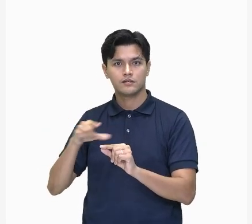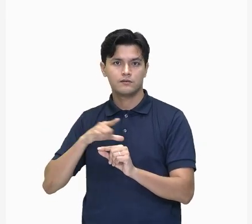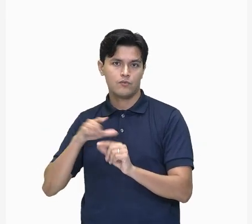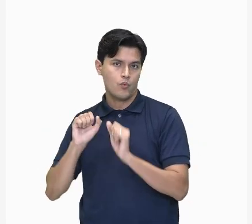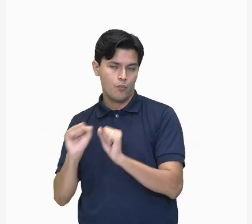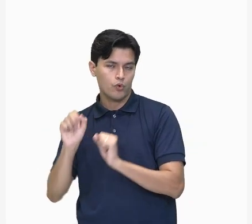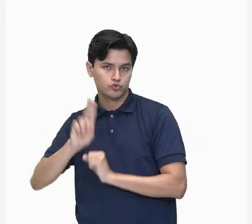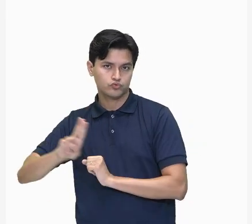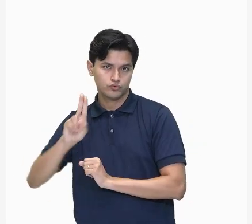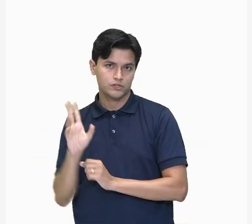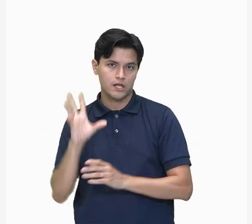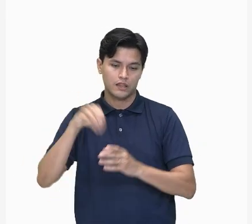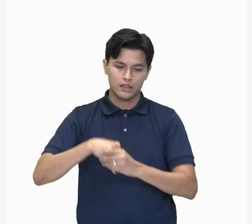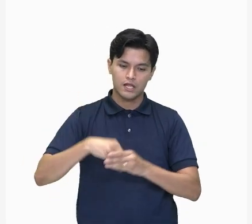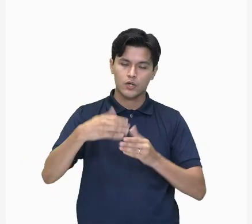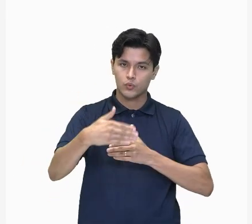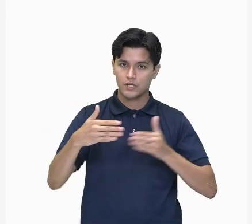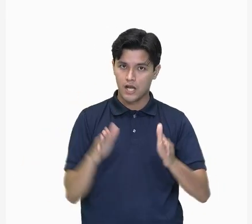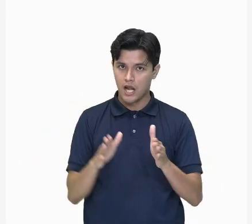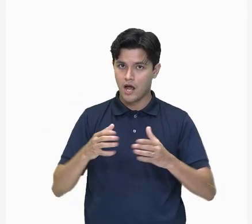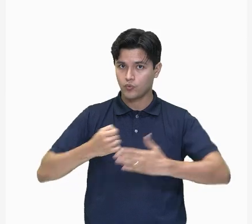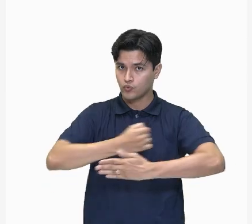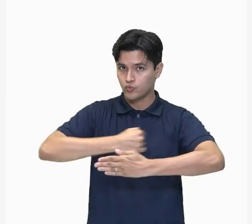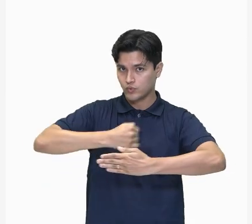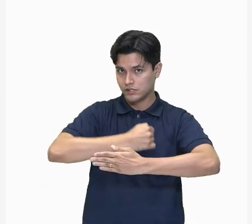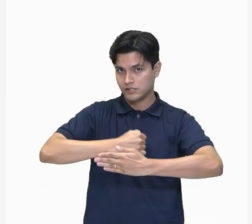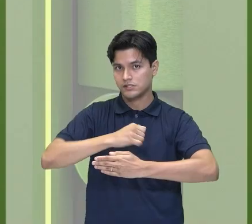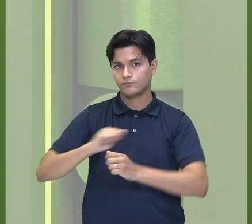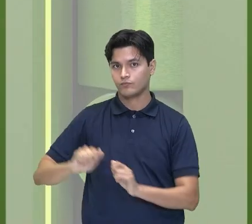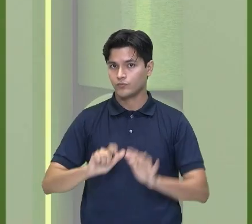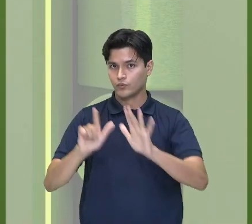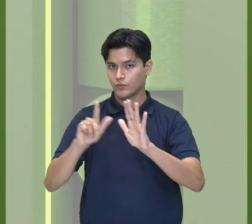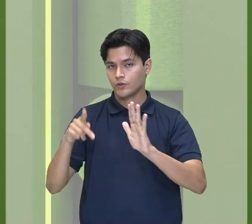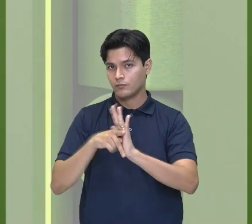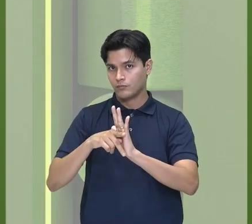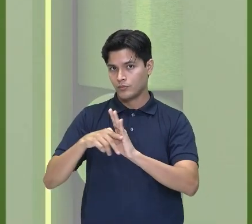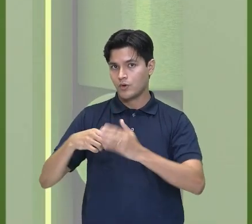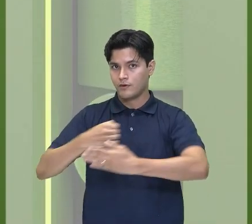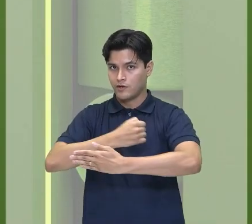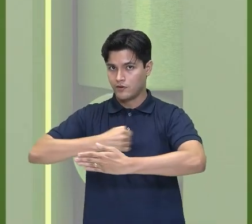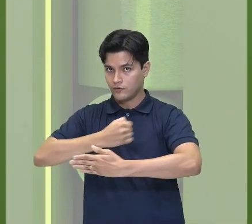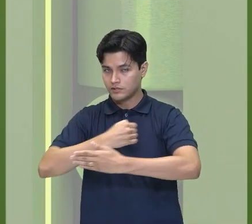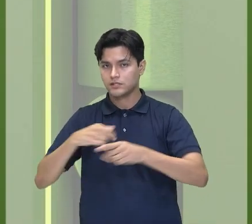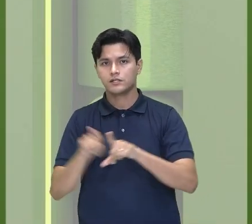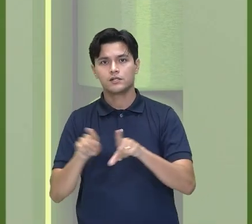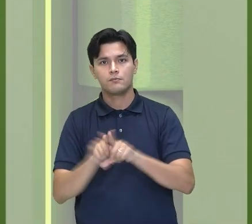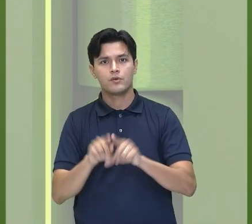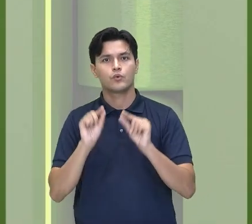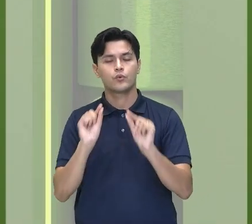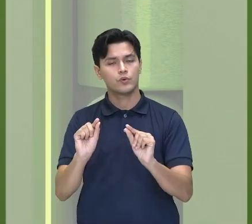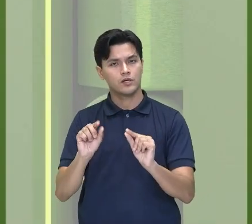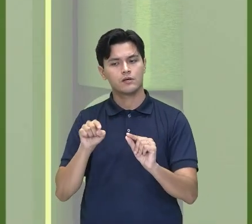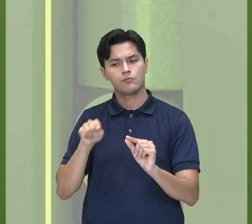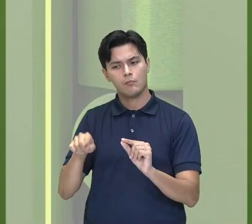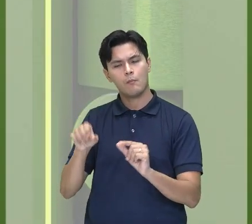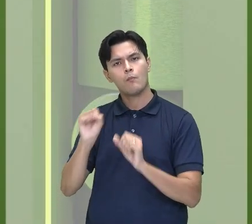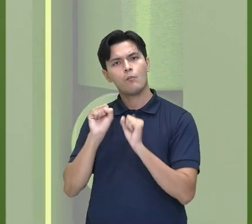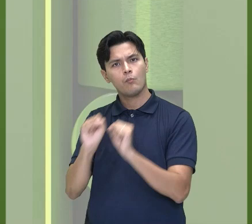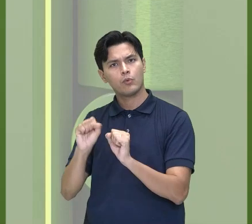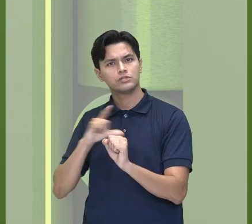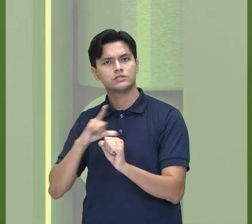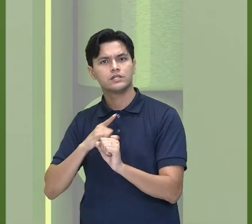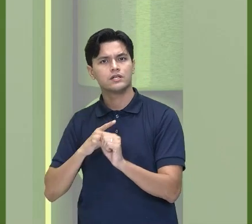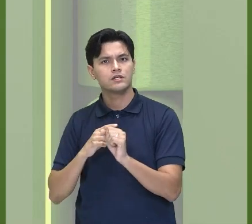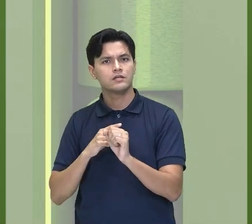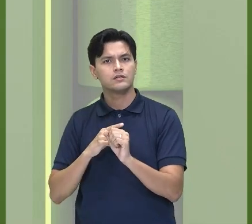Então, o petróleo, gente, dele pode ser extraído, né, outros materiais, tá? Como, por exemplo, a gasolina.